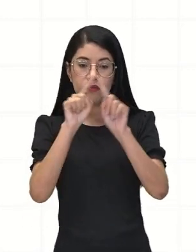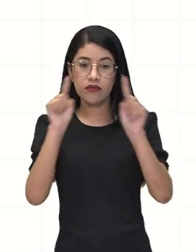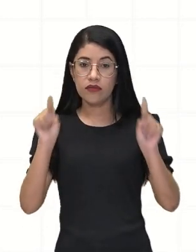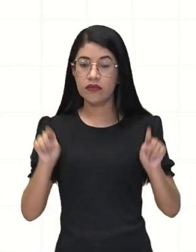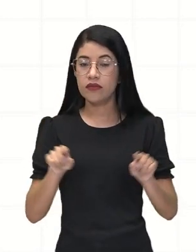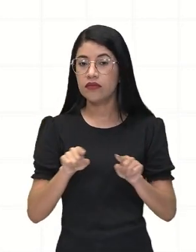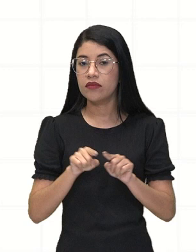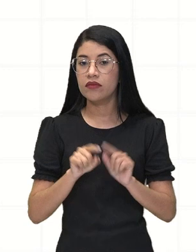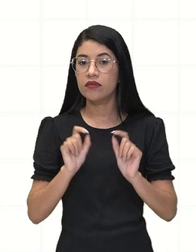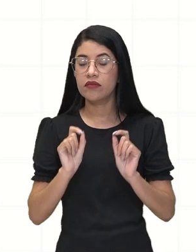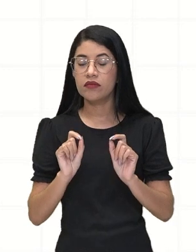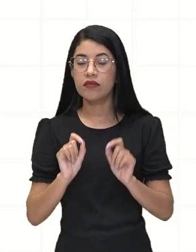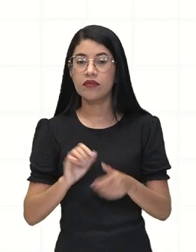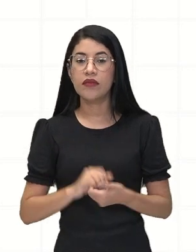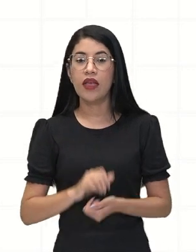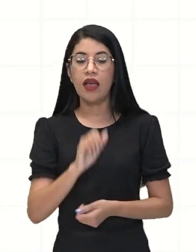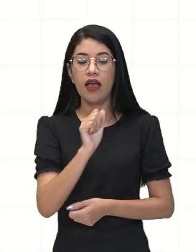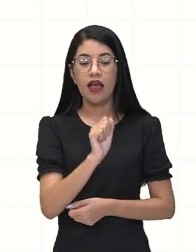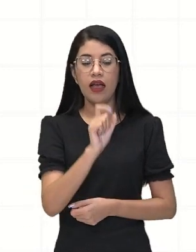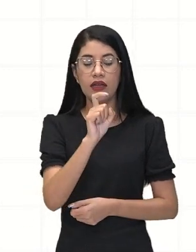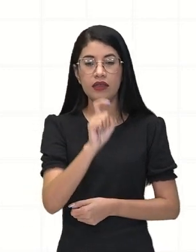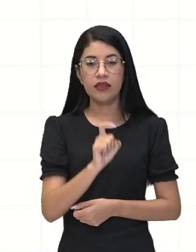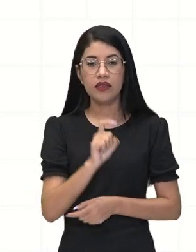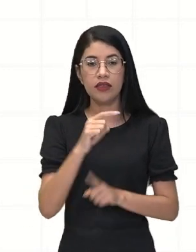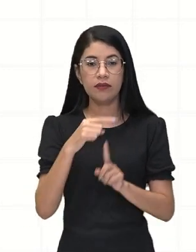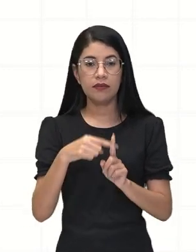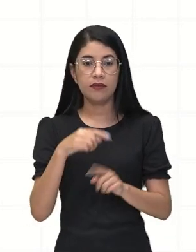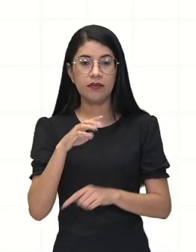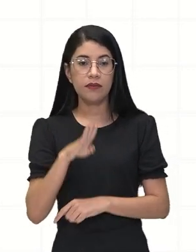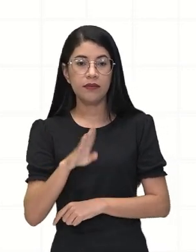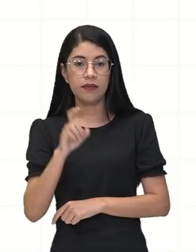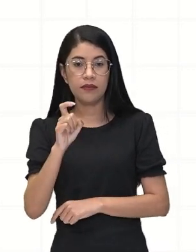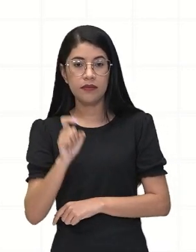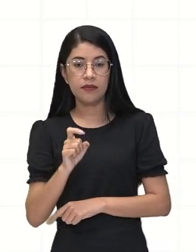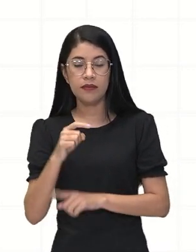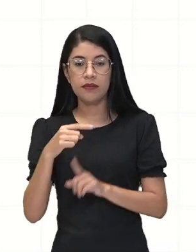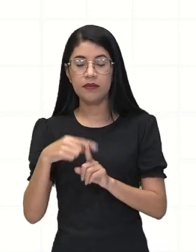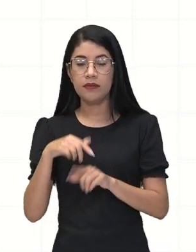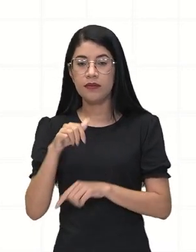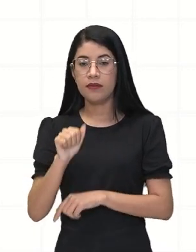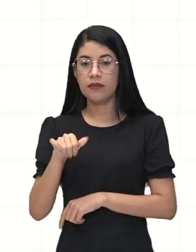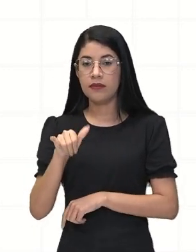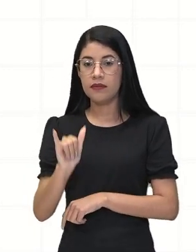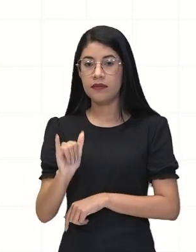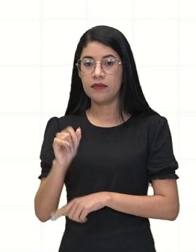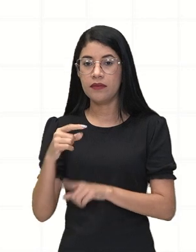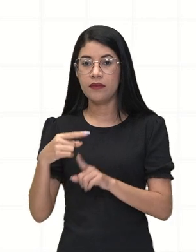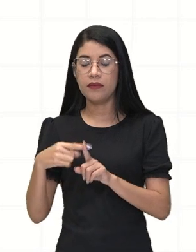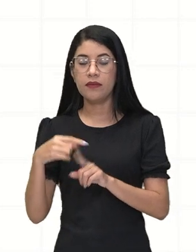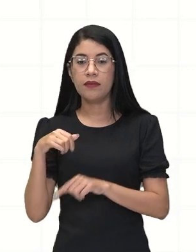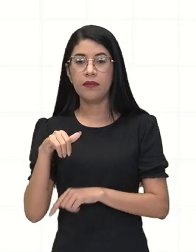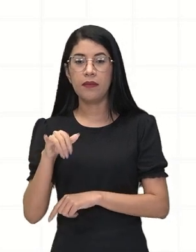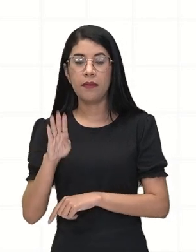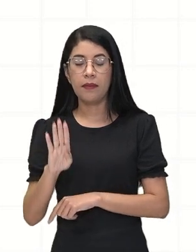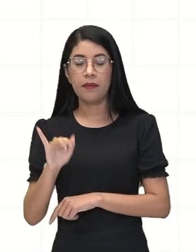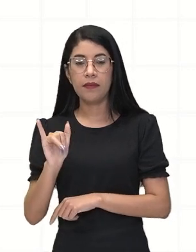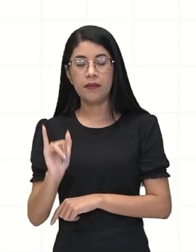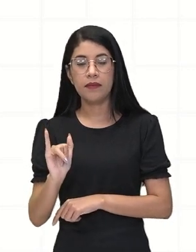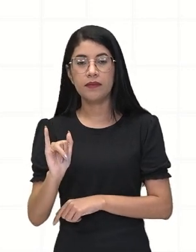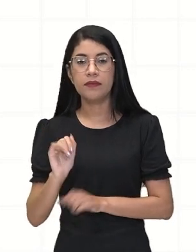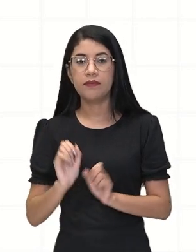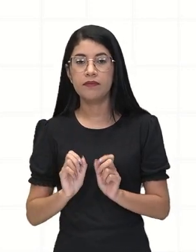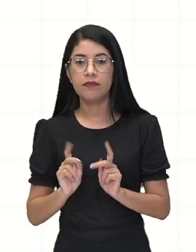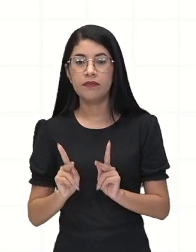quem? AX mais BX mais AY, BY. Tudo